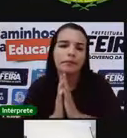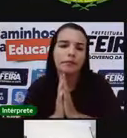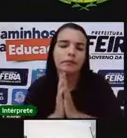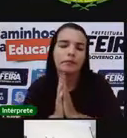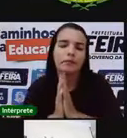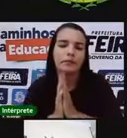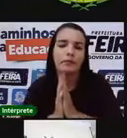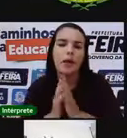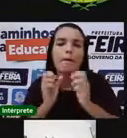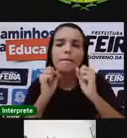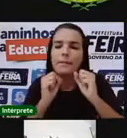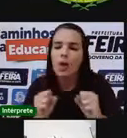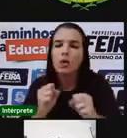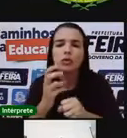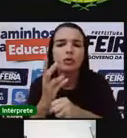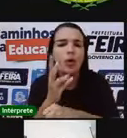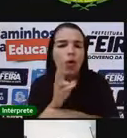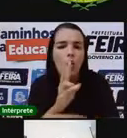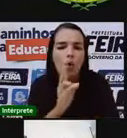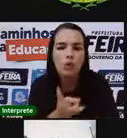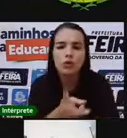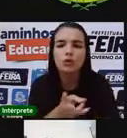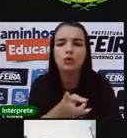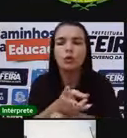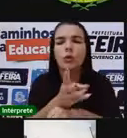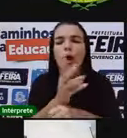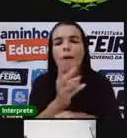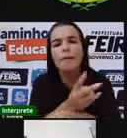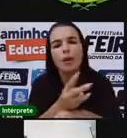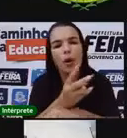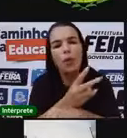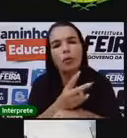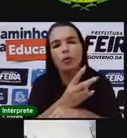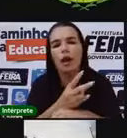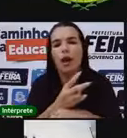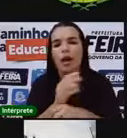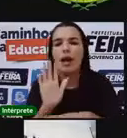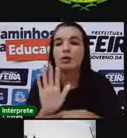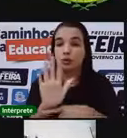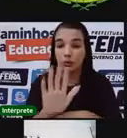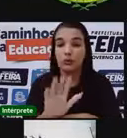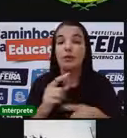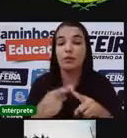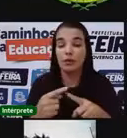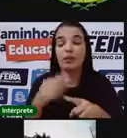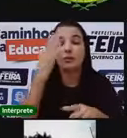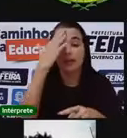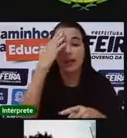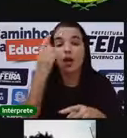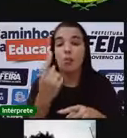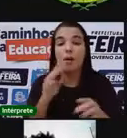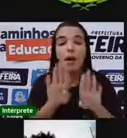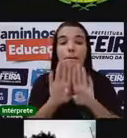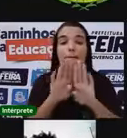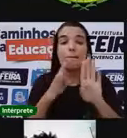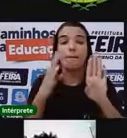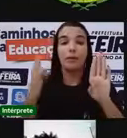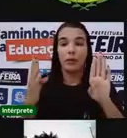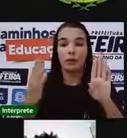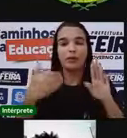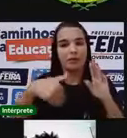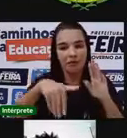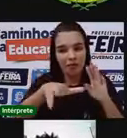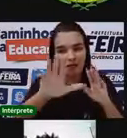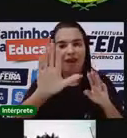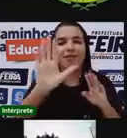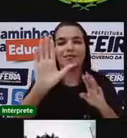que bato a porta e se vos abrirá. Então, uma porta vai abrir. Entendeu? Portanto, a gente precisa continuar acreditando